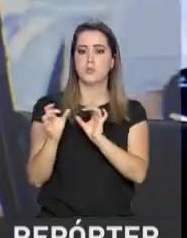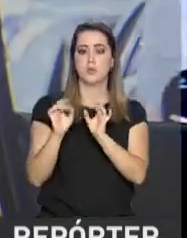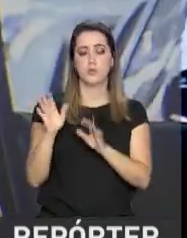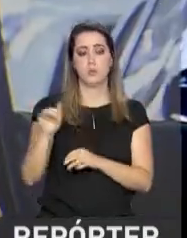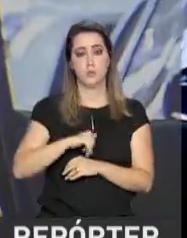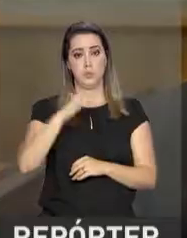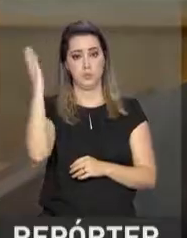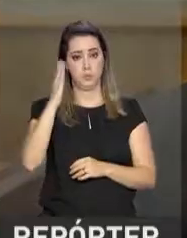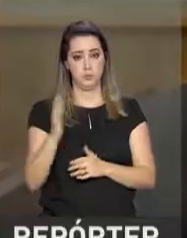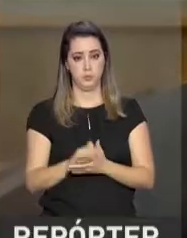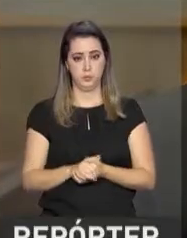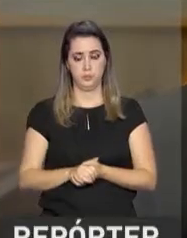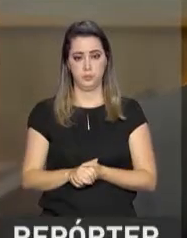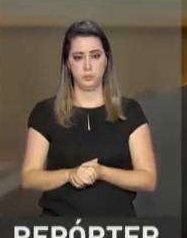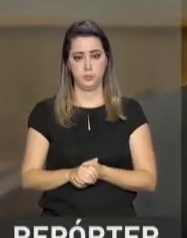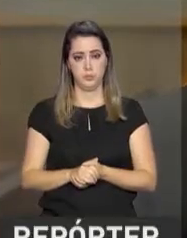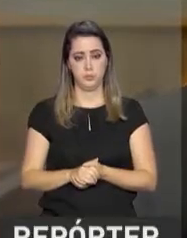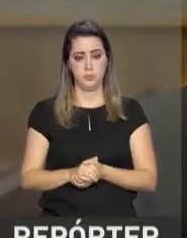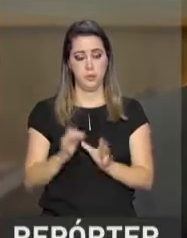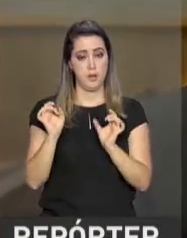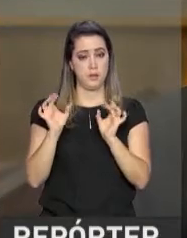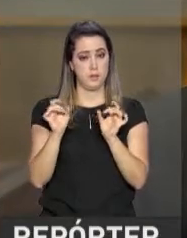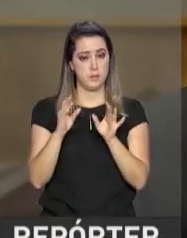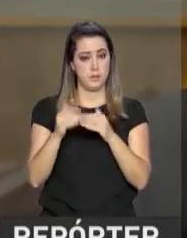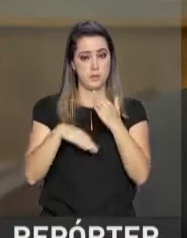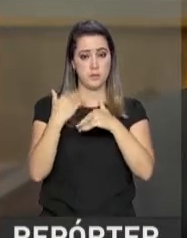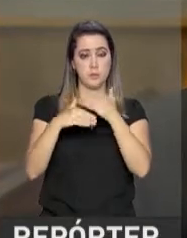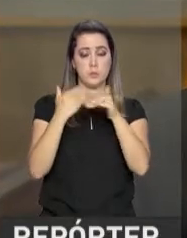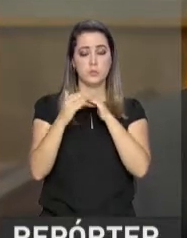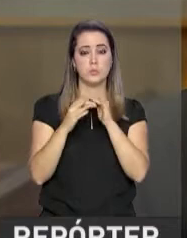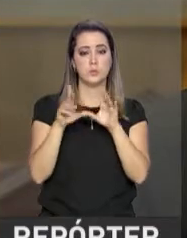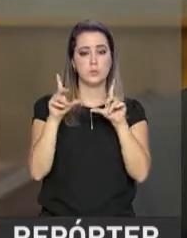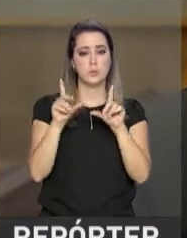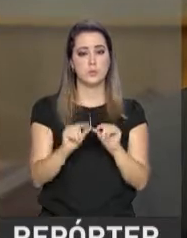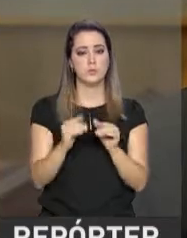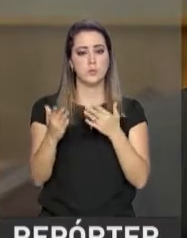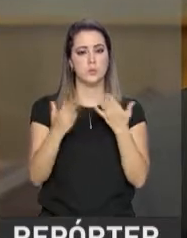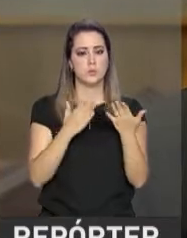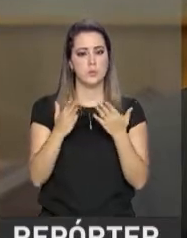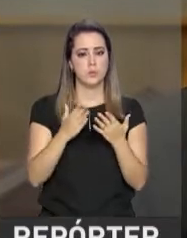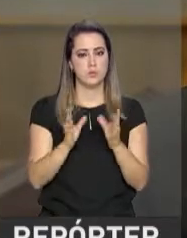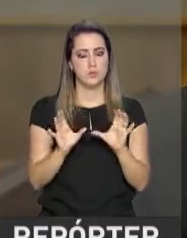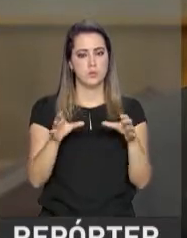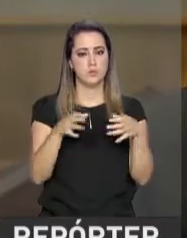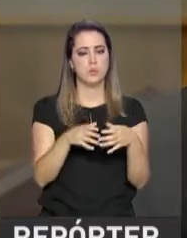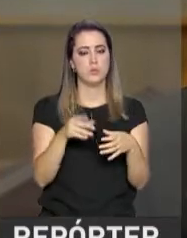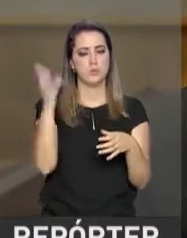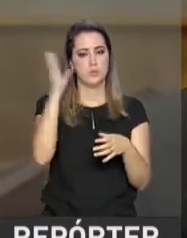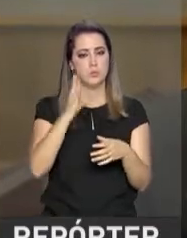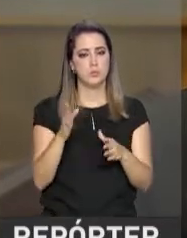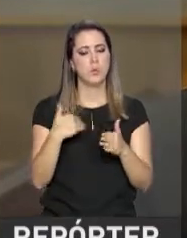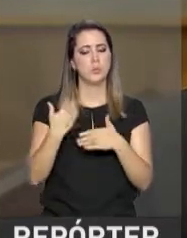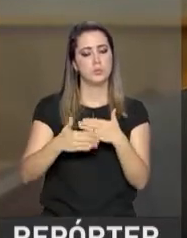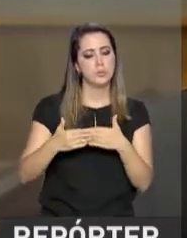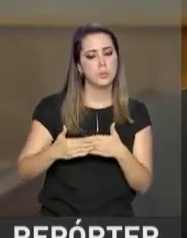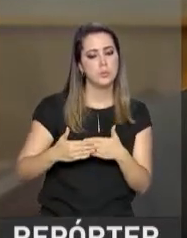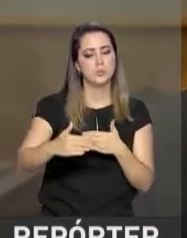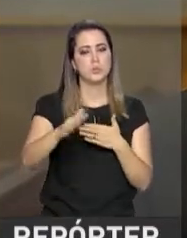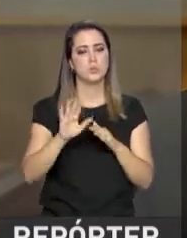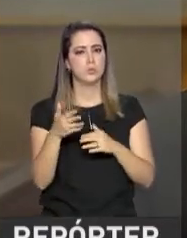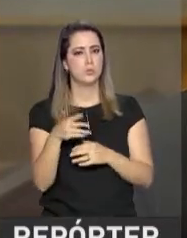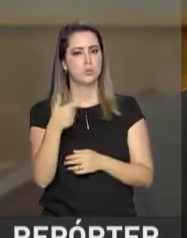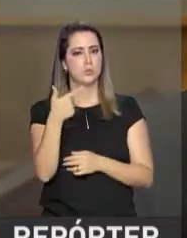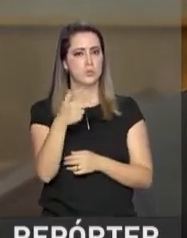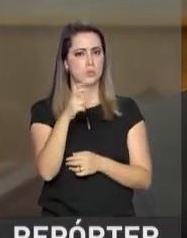o exterior. As exportações cresceram menos do que o crescimento do mercado interno, mas ela se mantém naquele patamar em